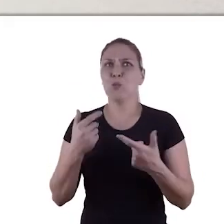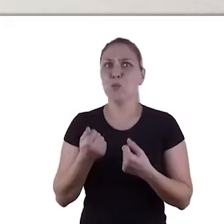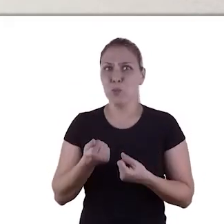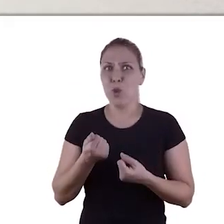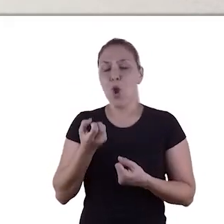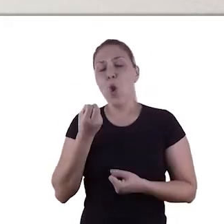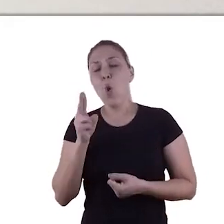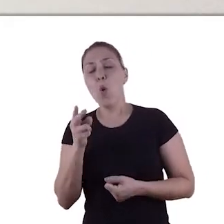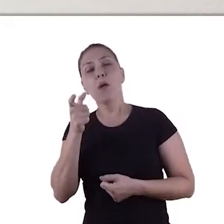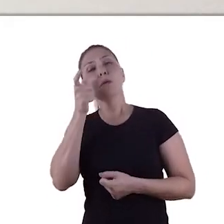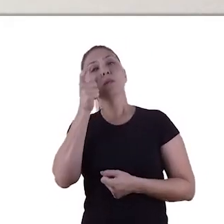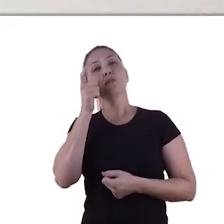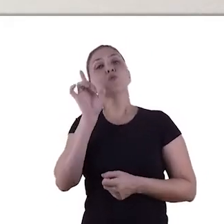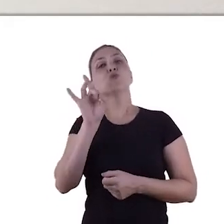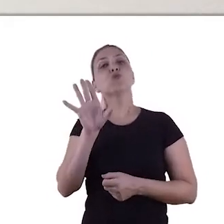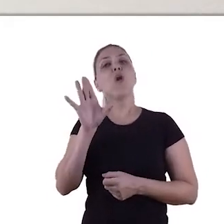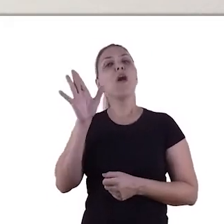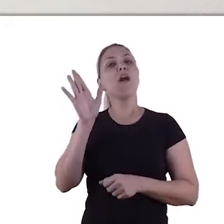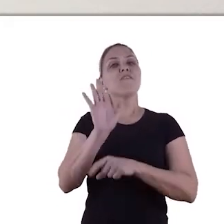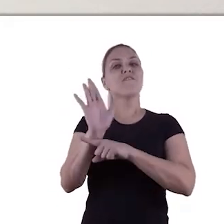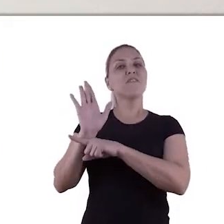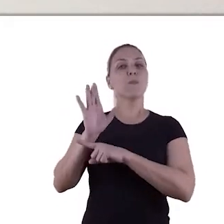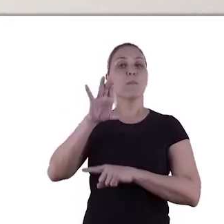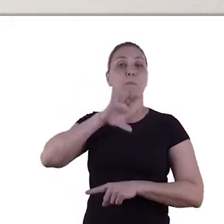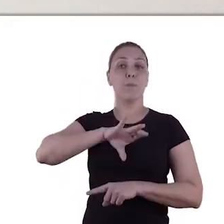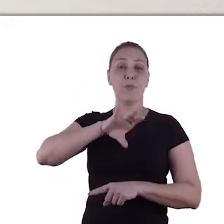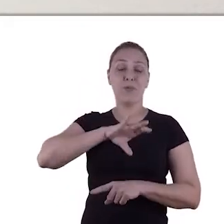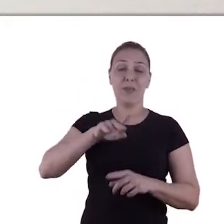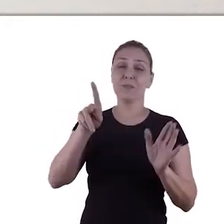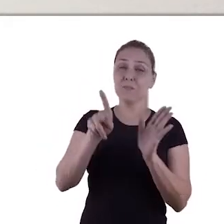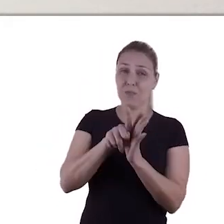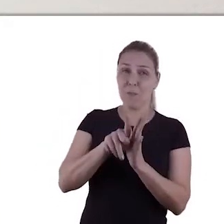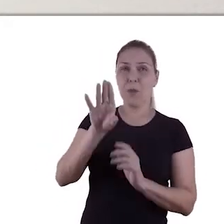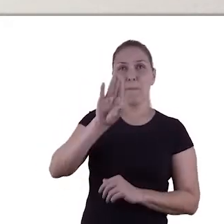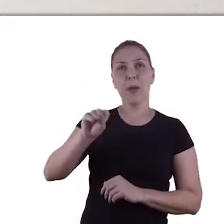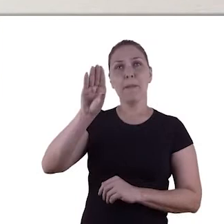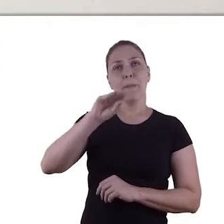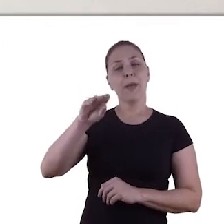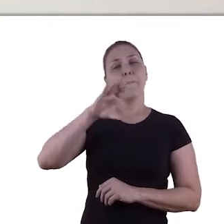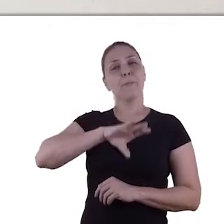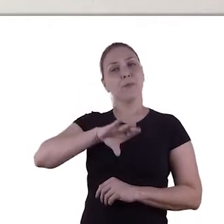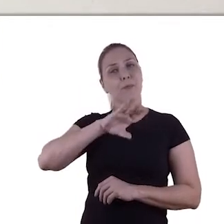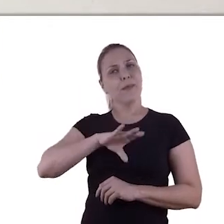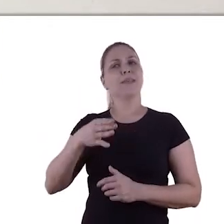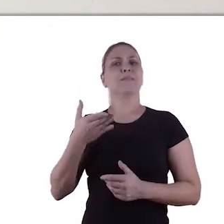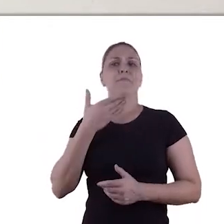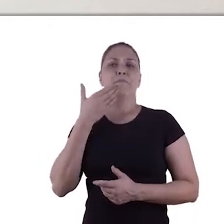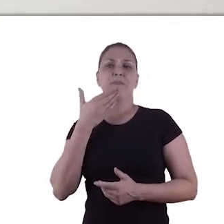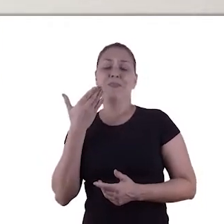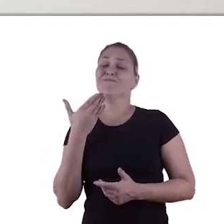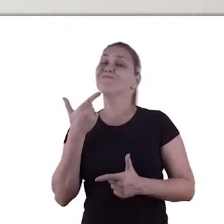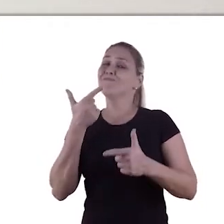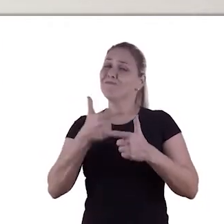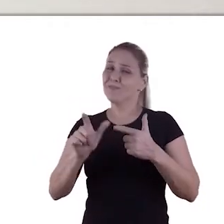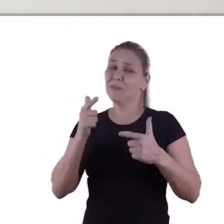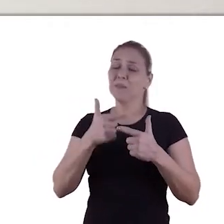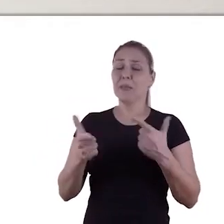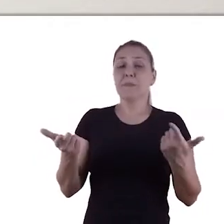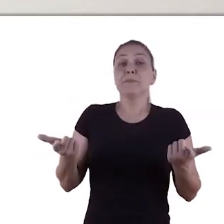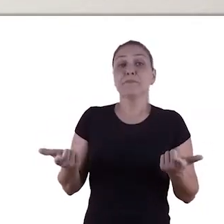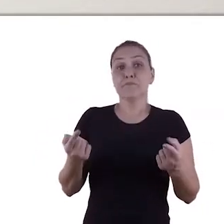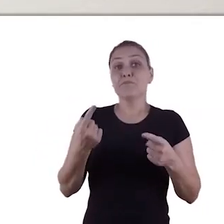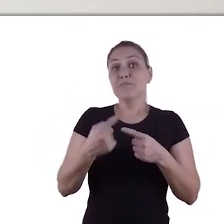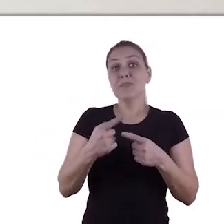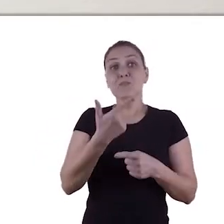ou eu assisto apenas filmes em português que tenham este recurso. É